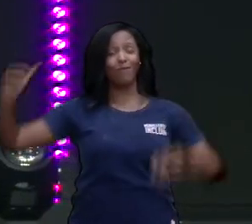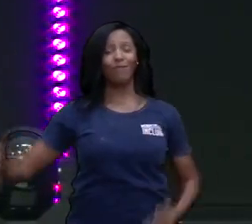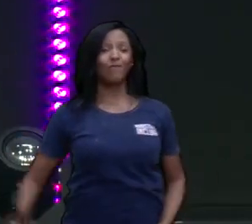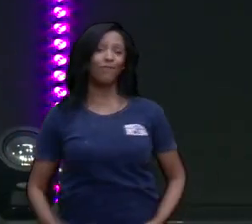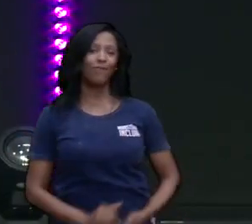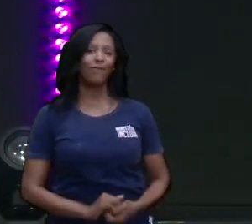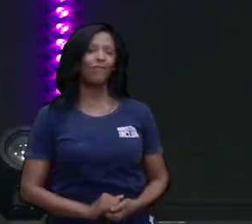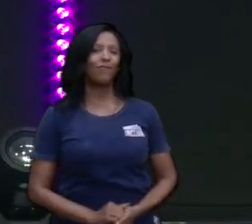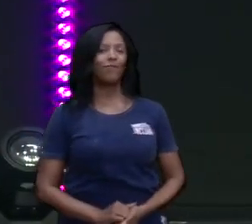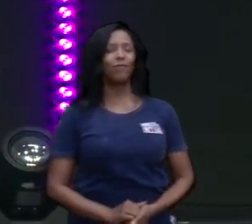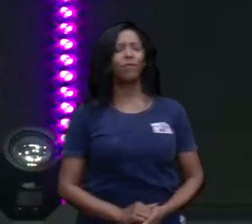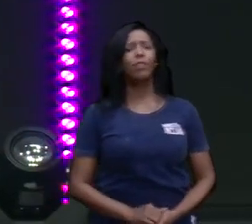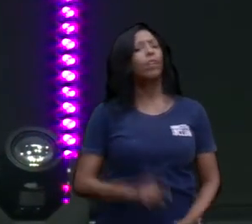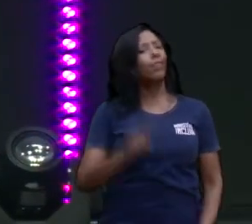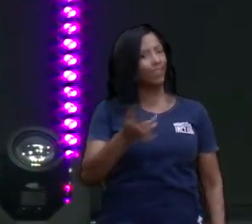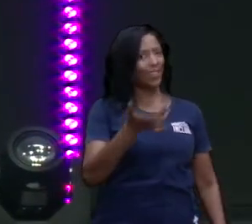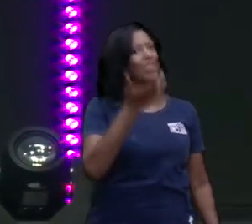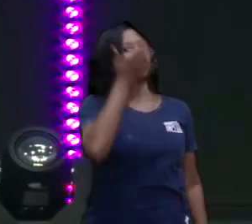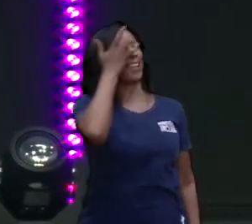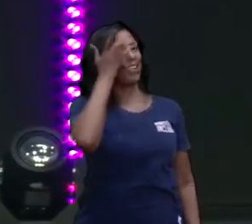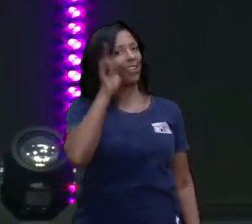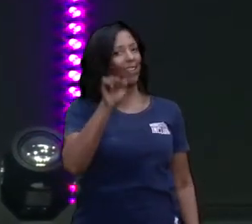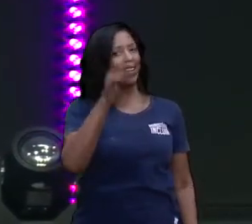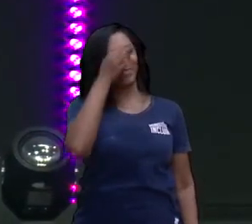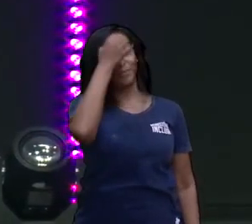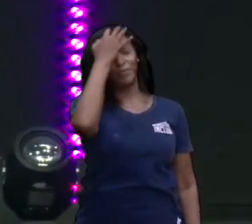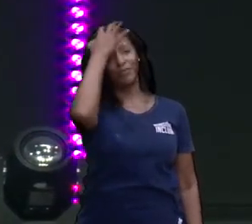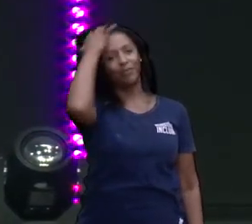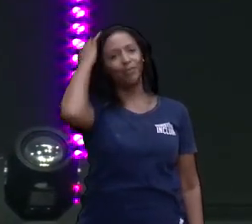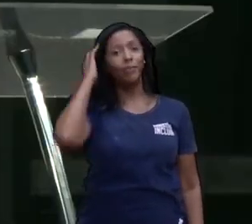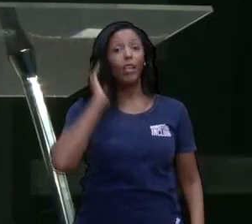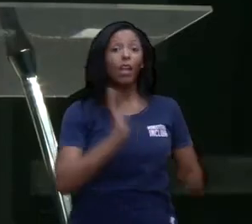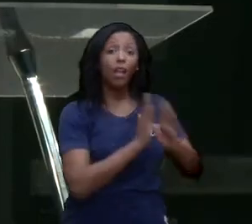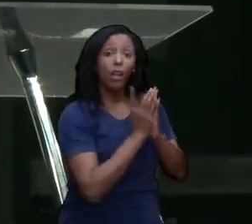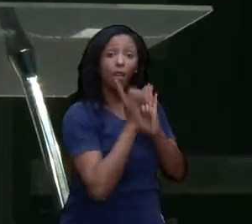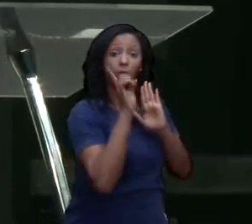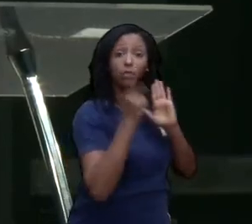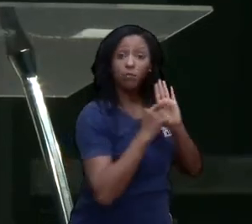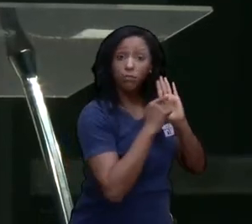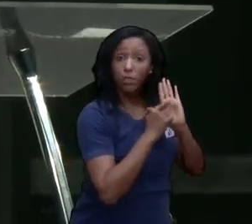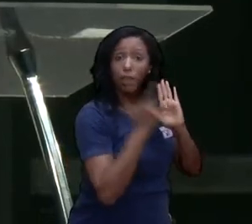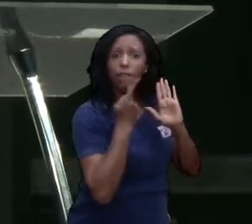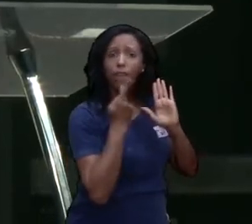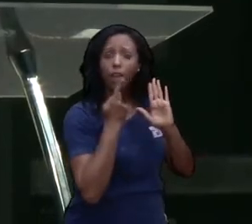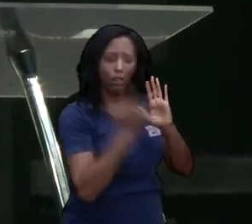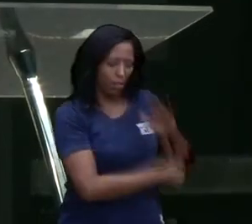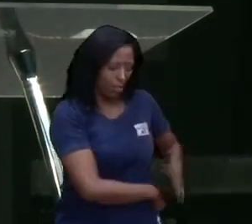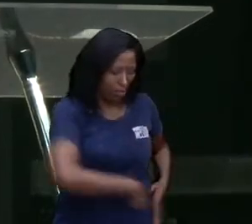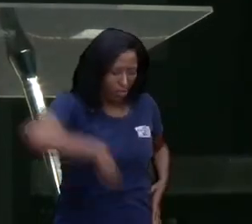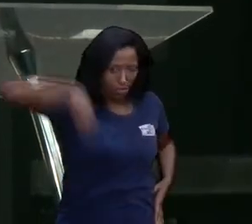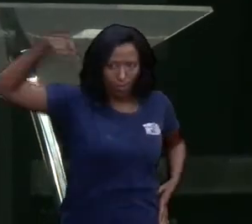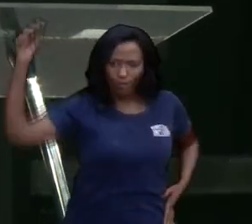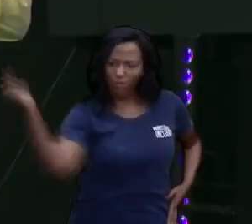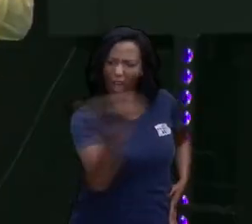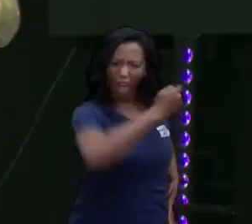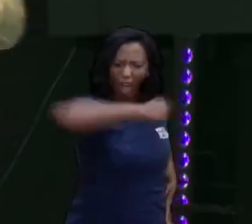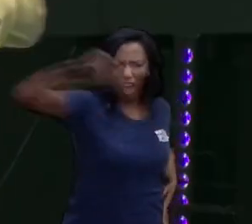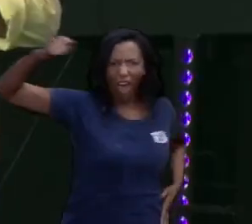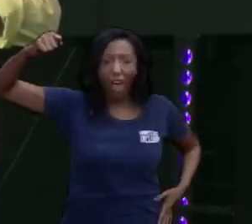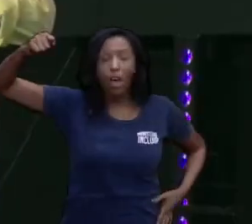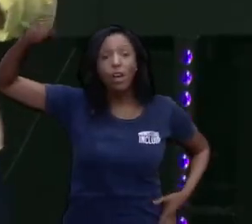e bota isso na sua cabeça e o texto de história usa a espada do espírito que é a palavra de Deus